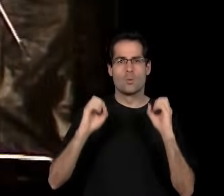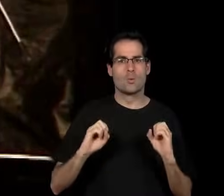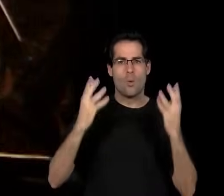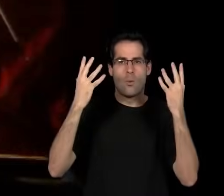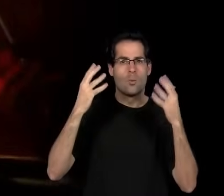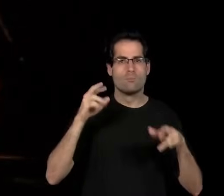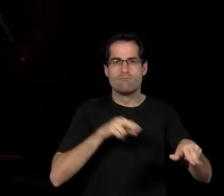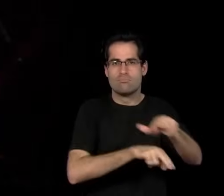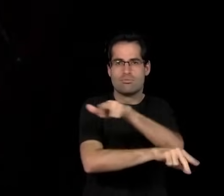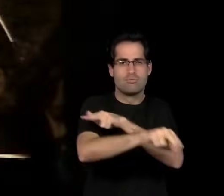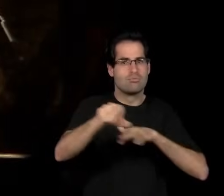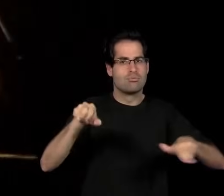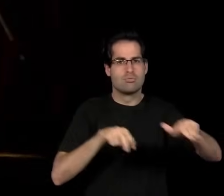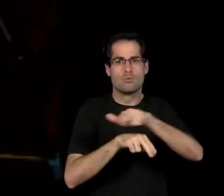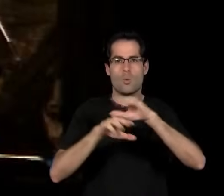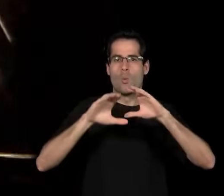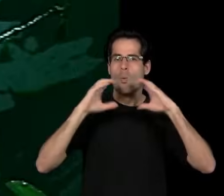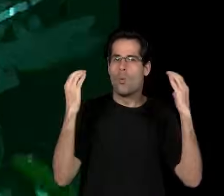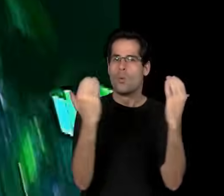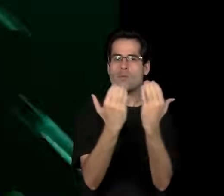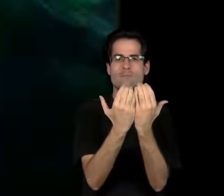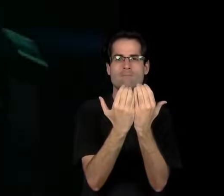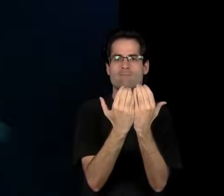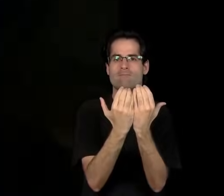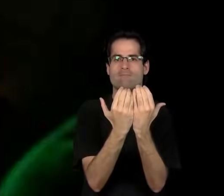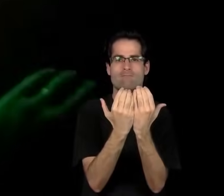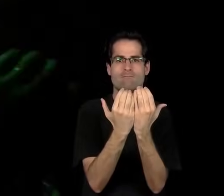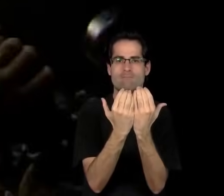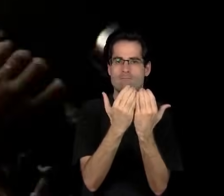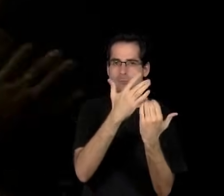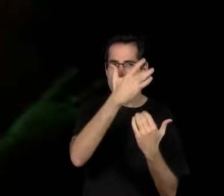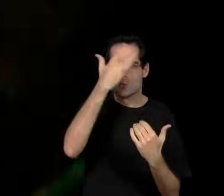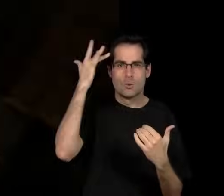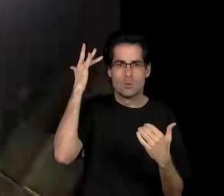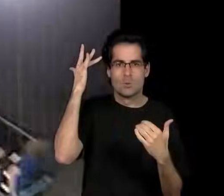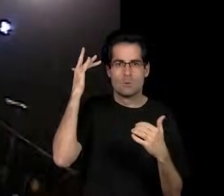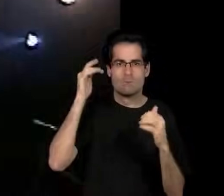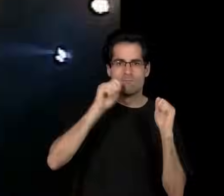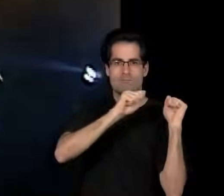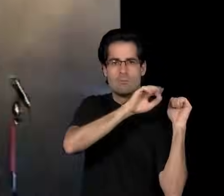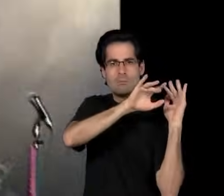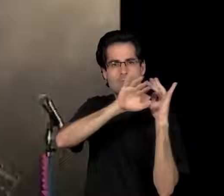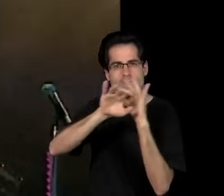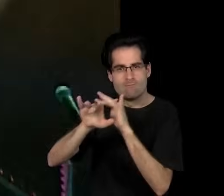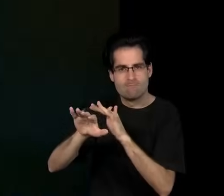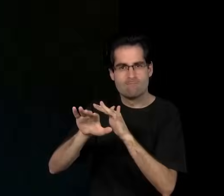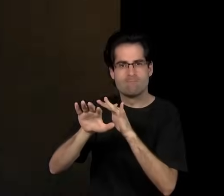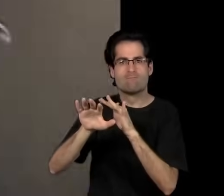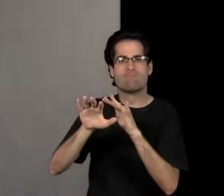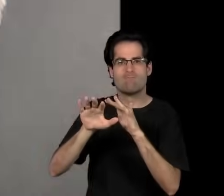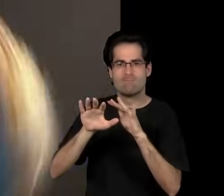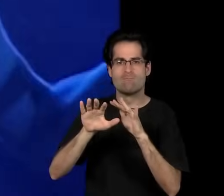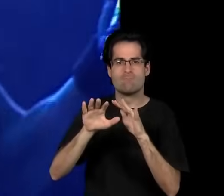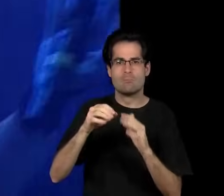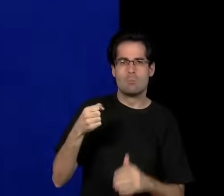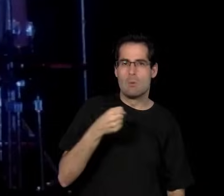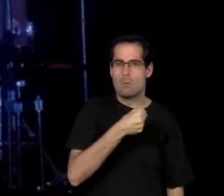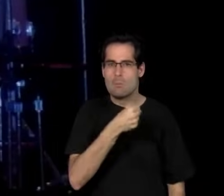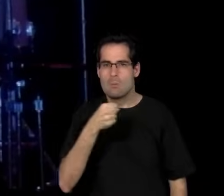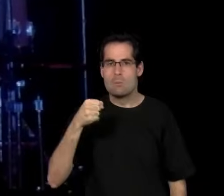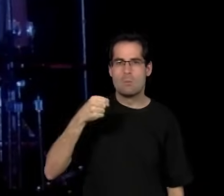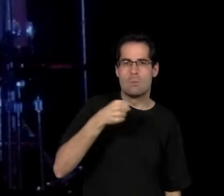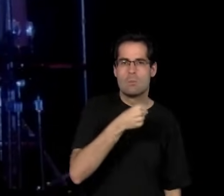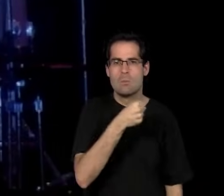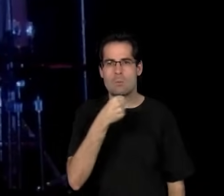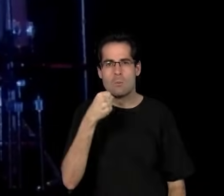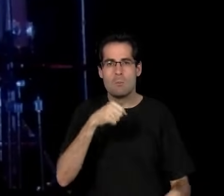de espetáculos, espaços públicos e também em arenas esportivas. E não só de cantores e conjuntos